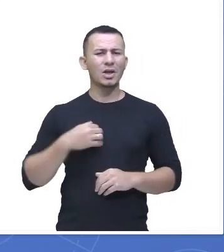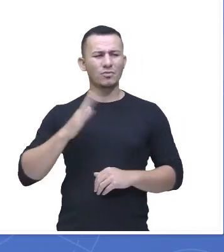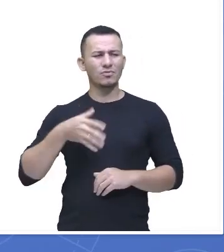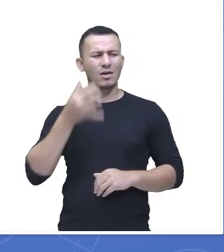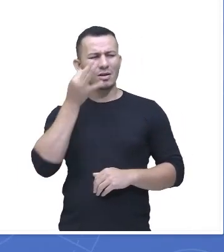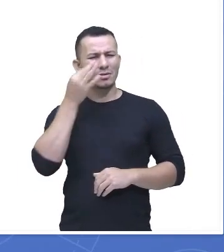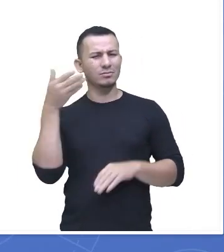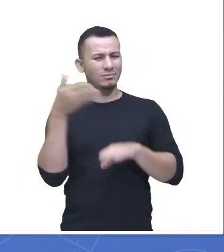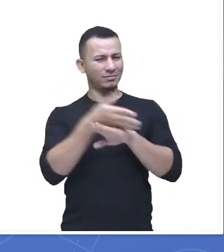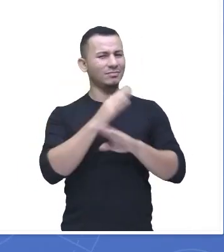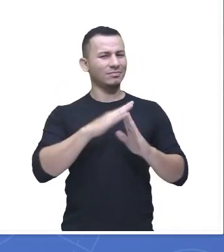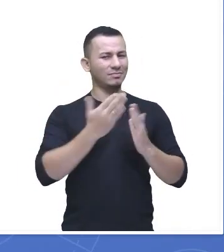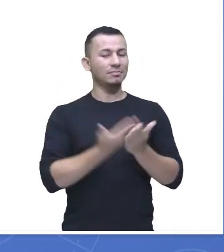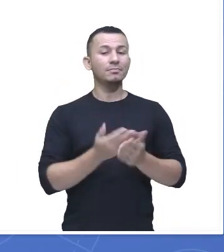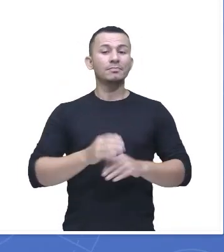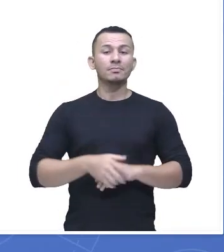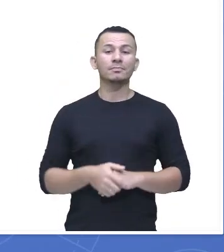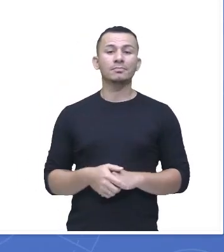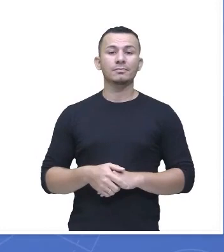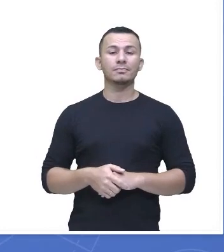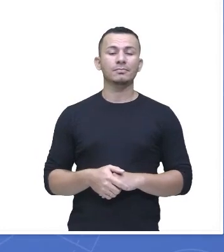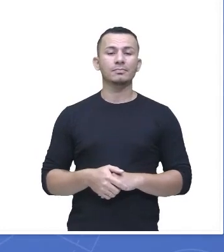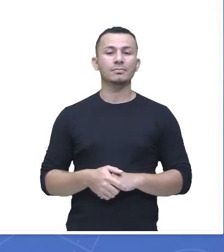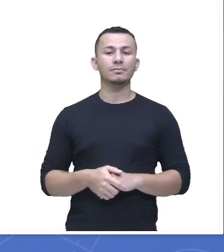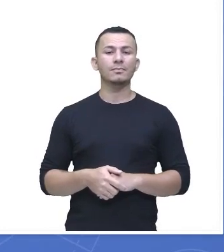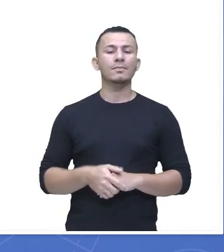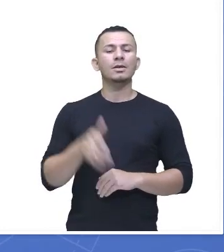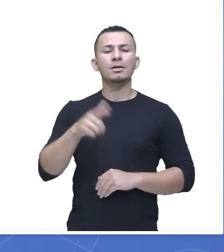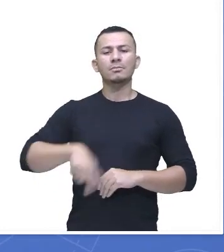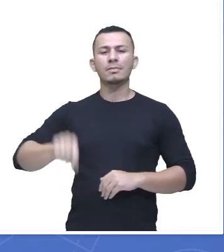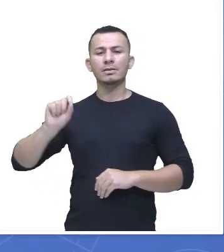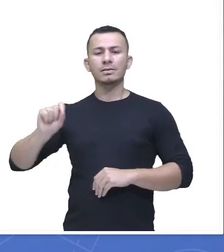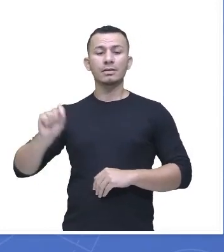escola, hein? Muito bem. Quem mais? Nós temos o